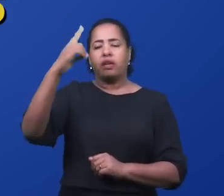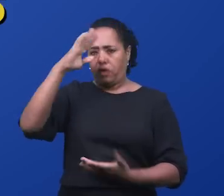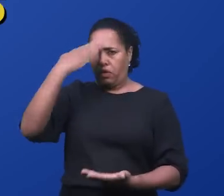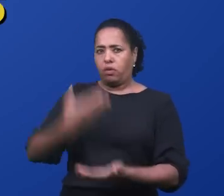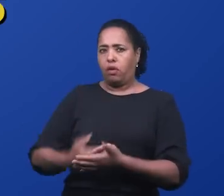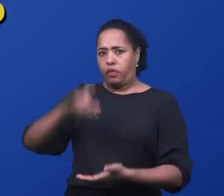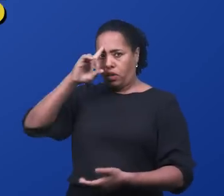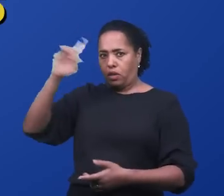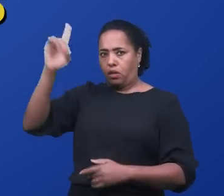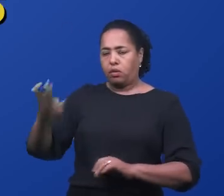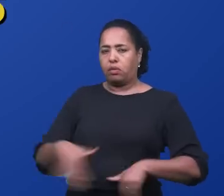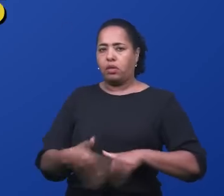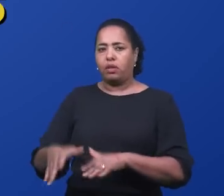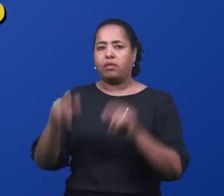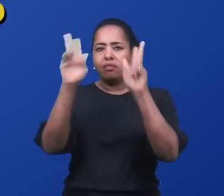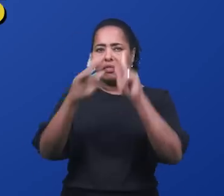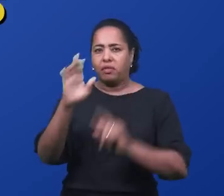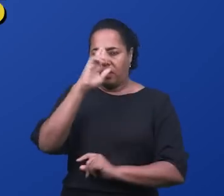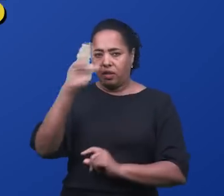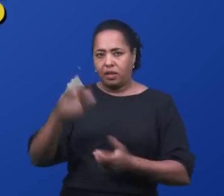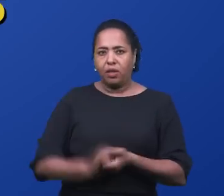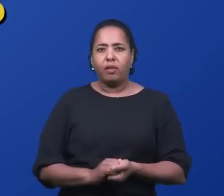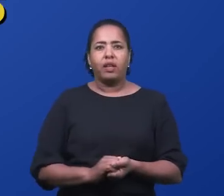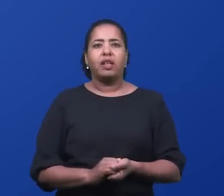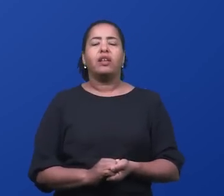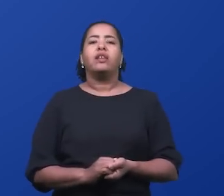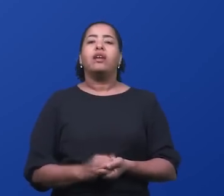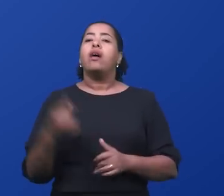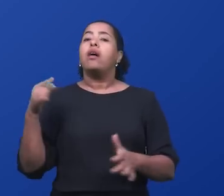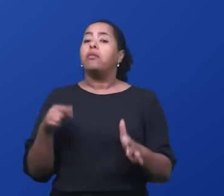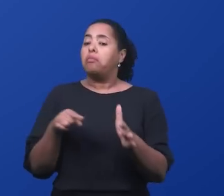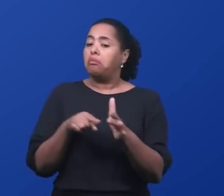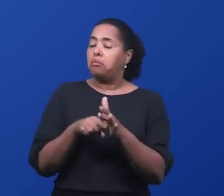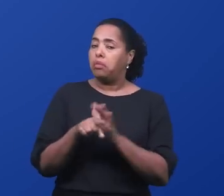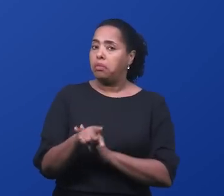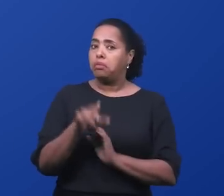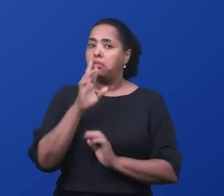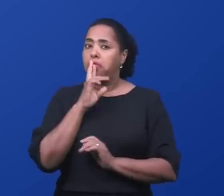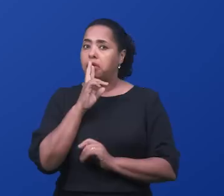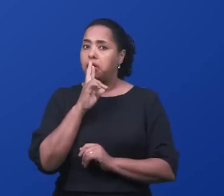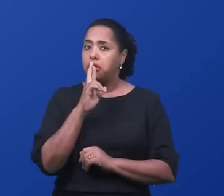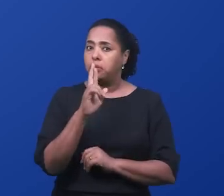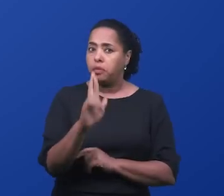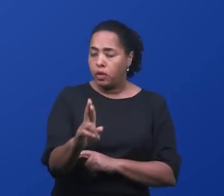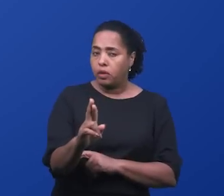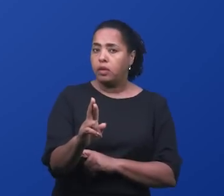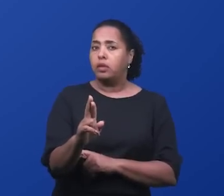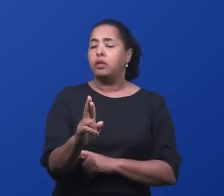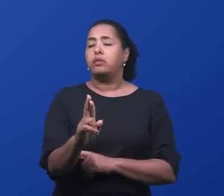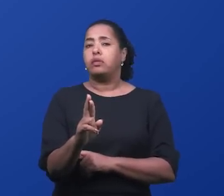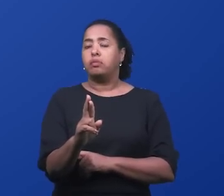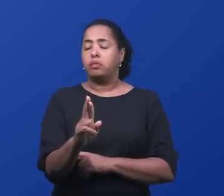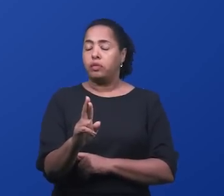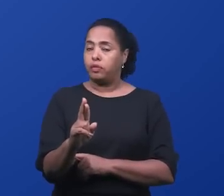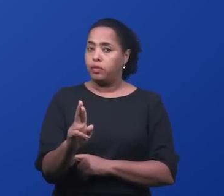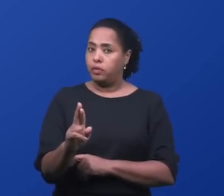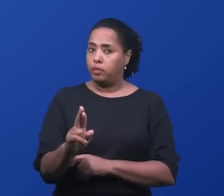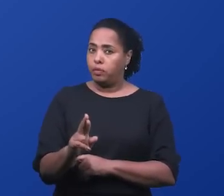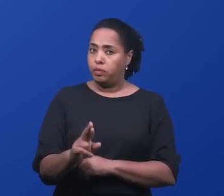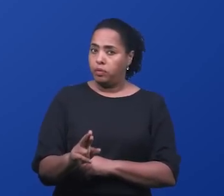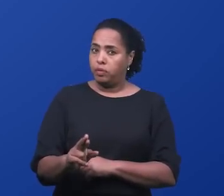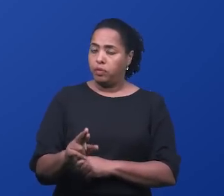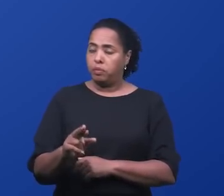Davi confiou no Deus dos Exércitos. A paz do Senhor. A resposta está